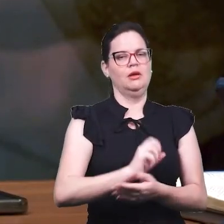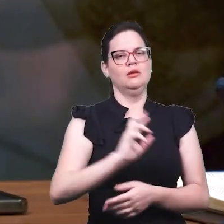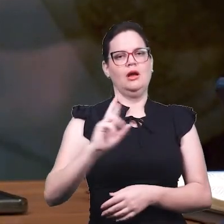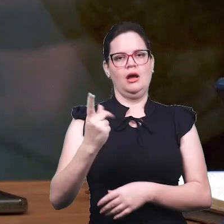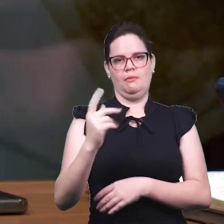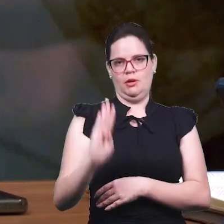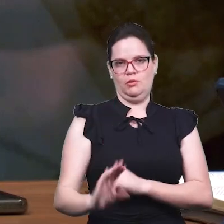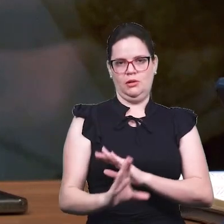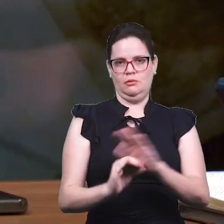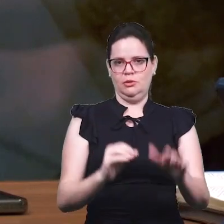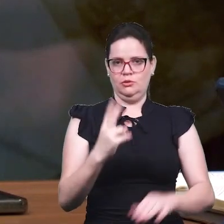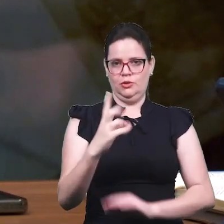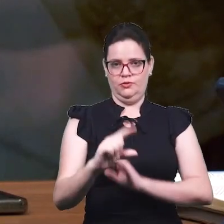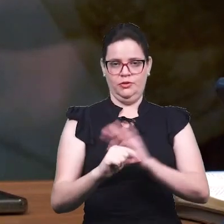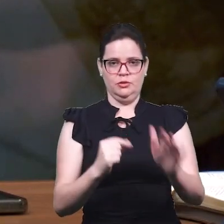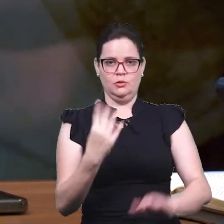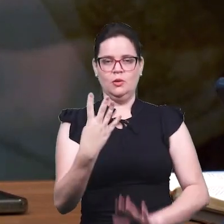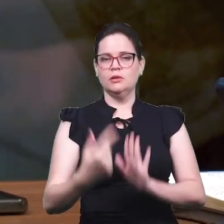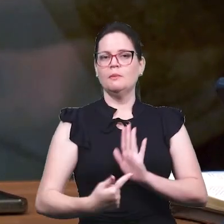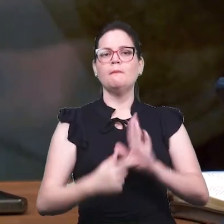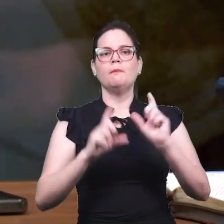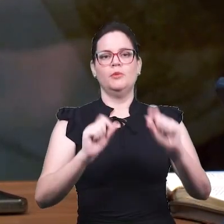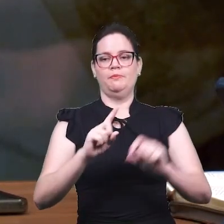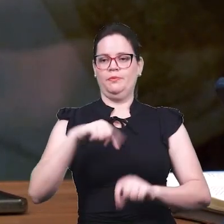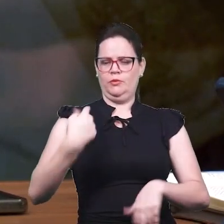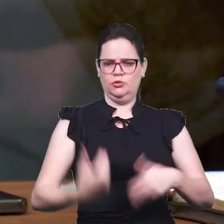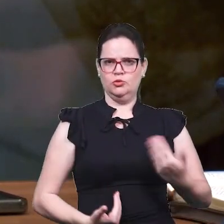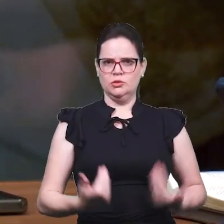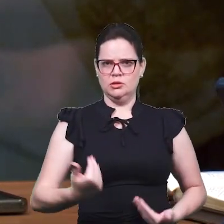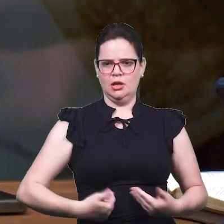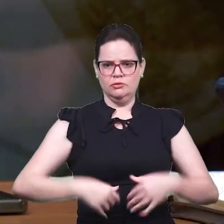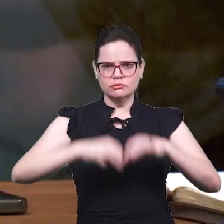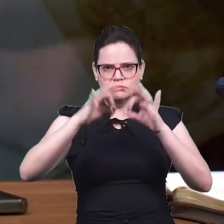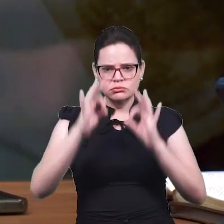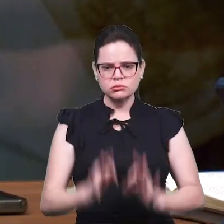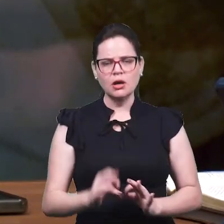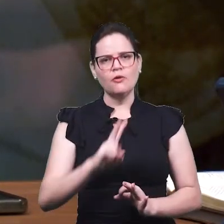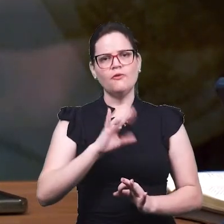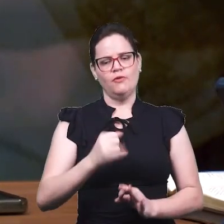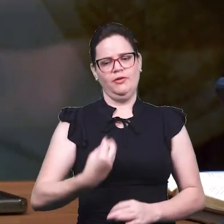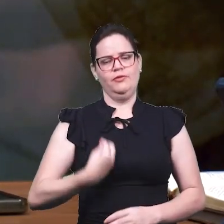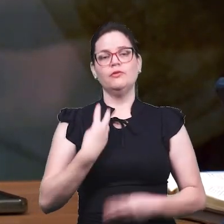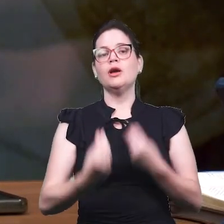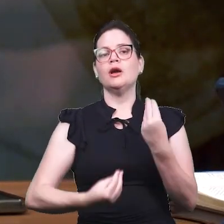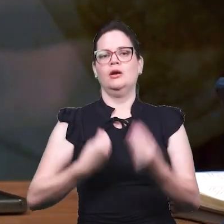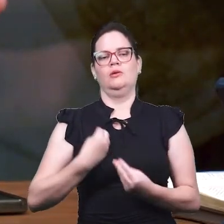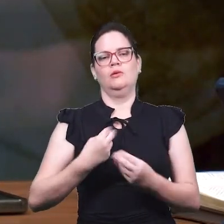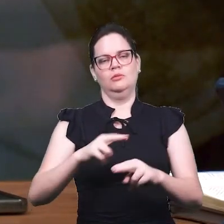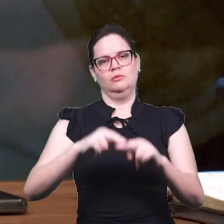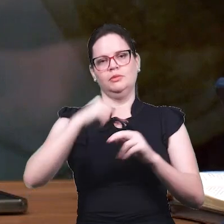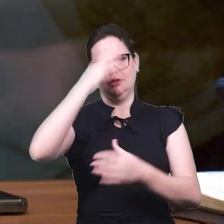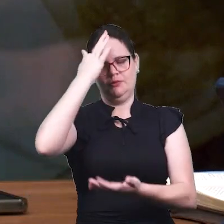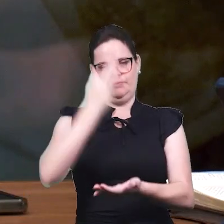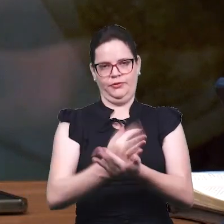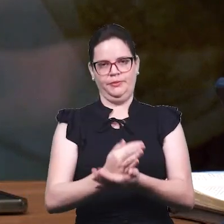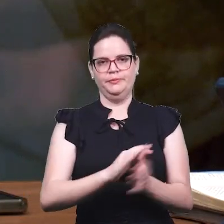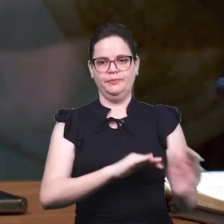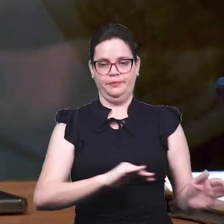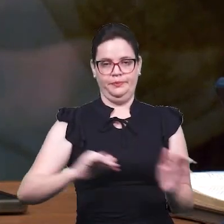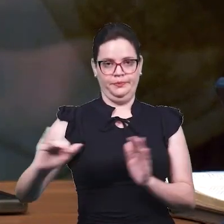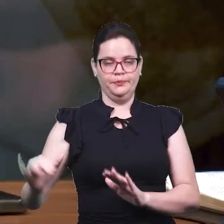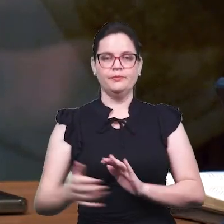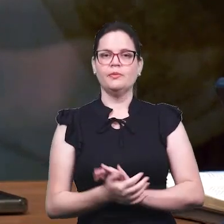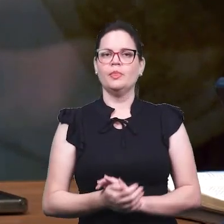Abacuque 2:4, que diz que o justo viverá pela fé. Mas antes de passar aqui para